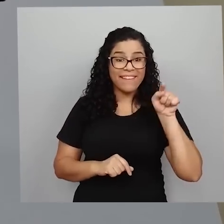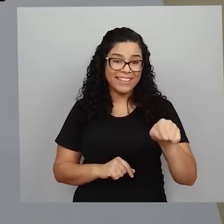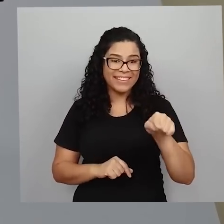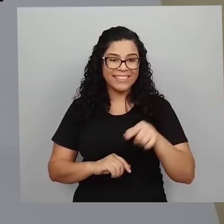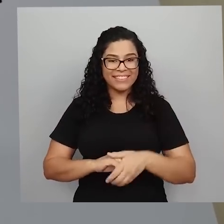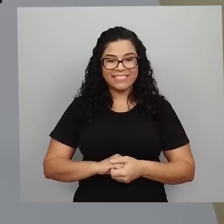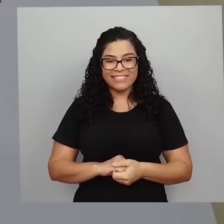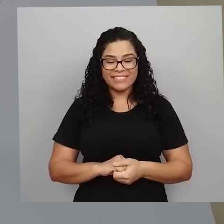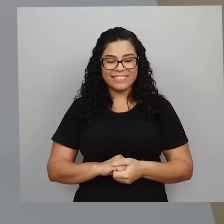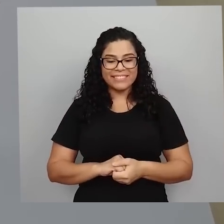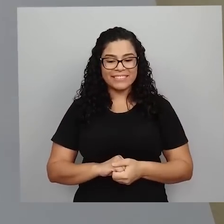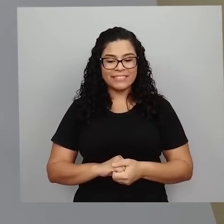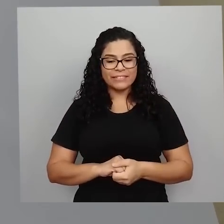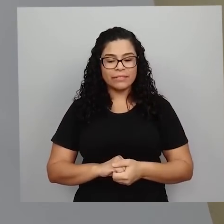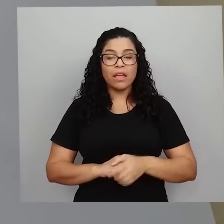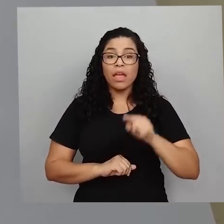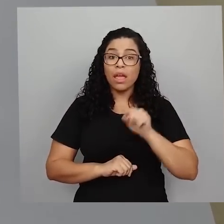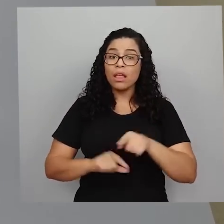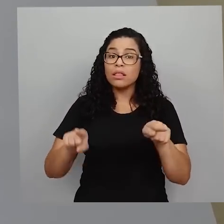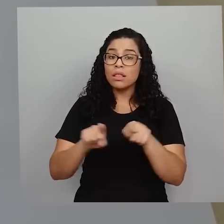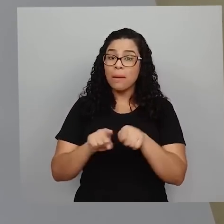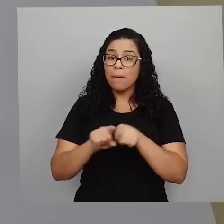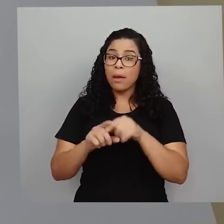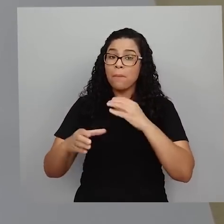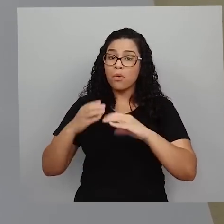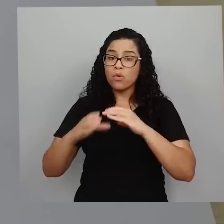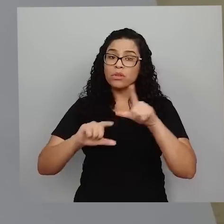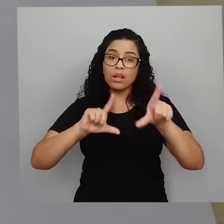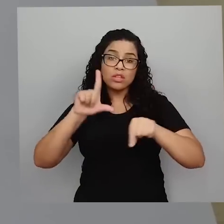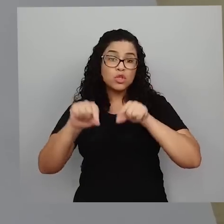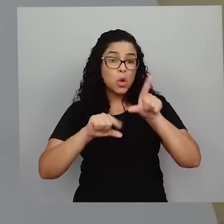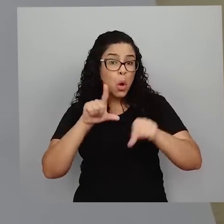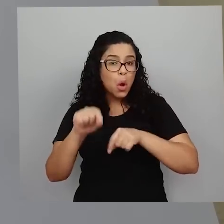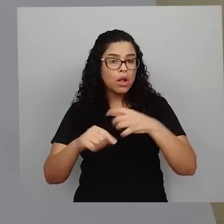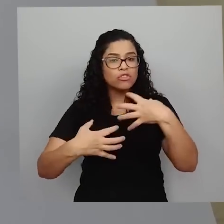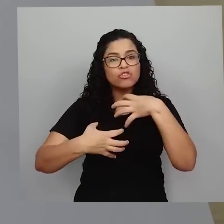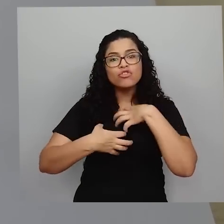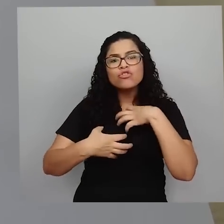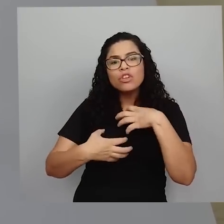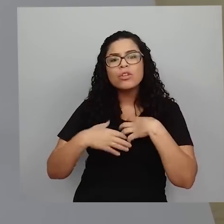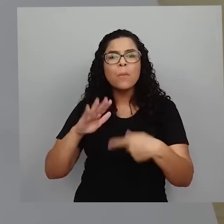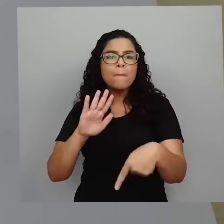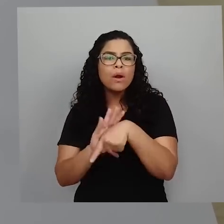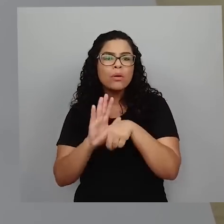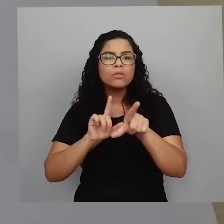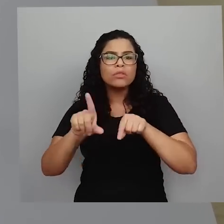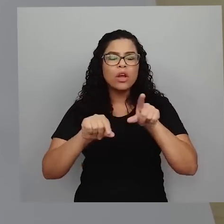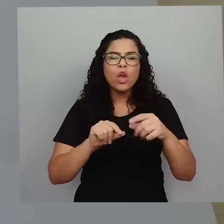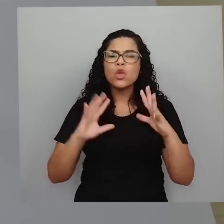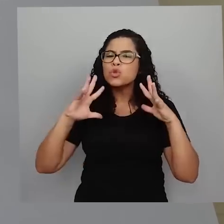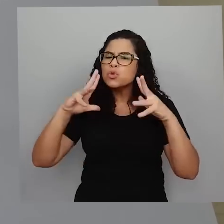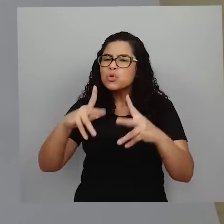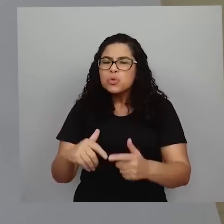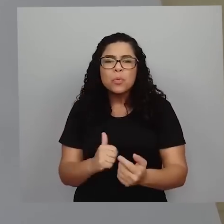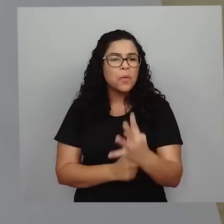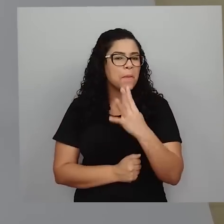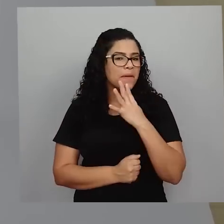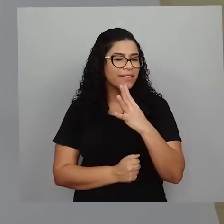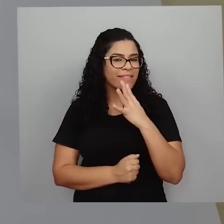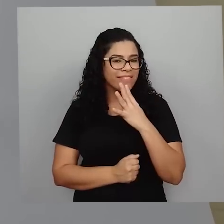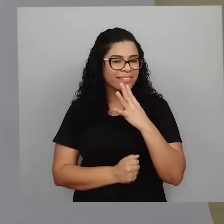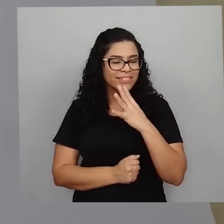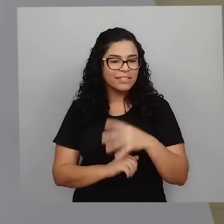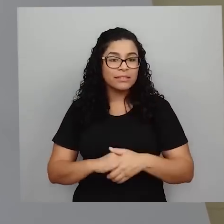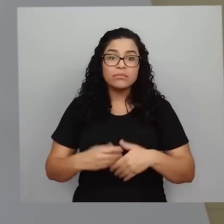foi você. Essa também é uma parlenda de escolha, um método de escolha. Todo mundo conhece, não é mesmo?